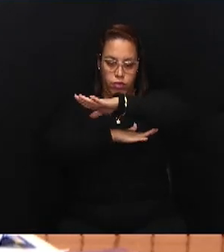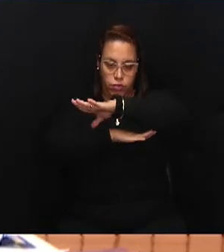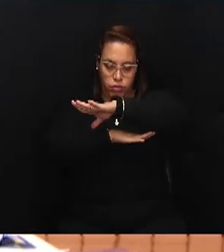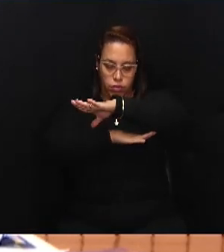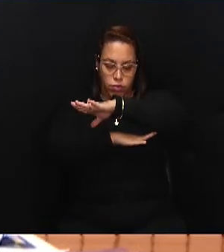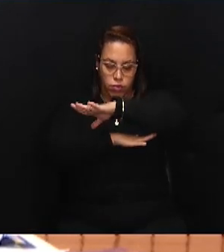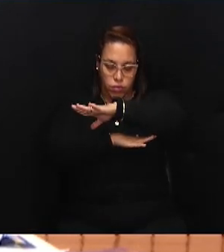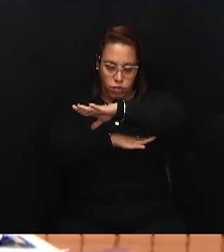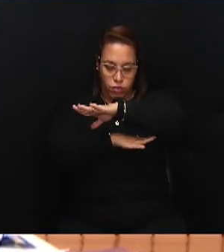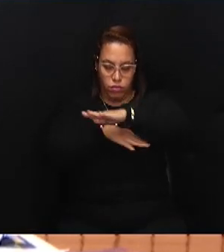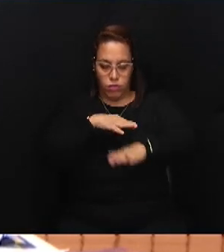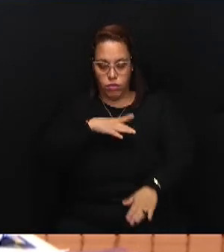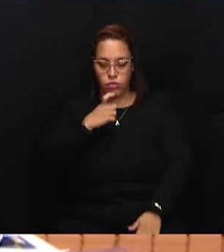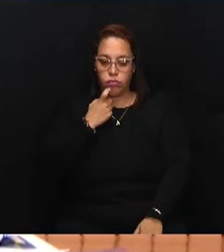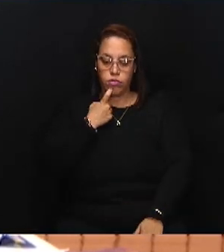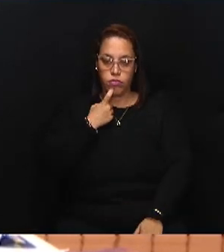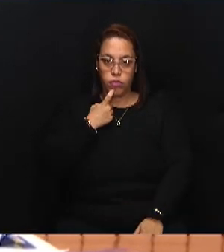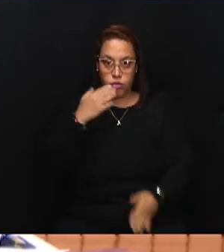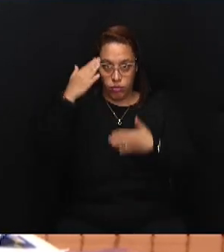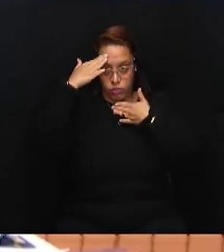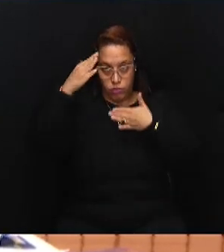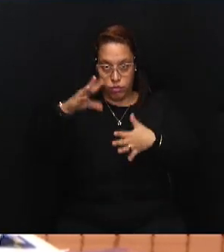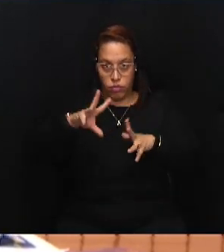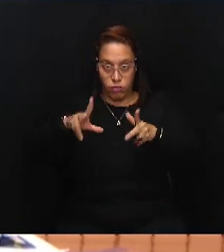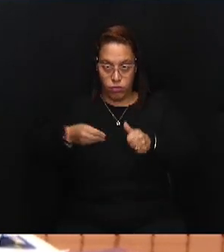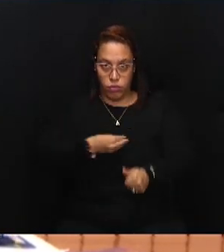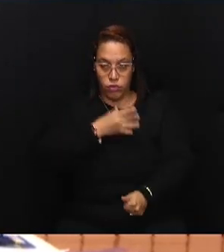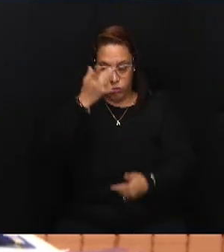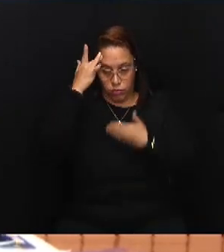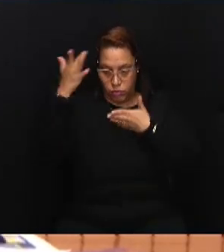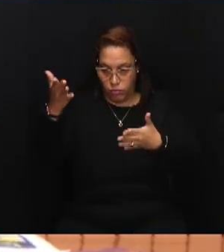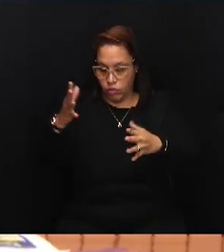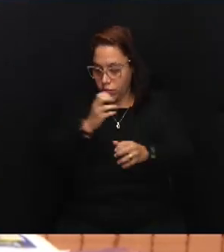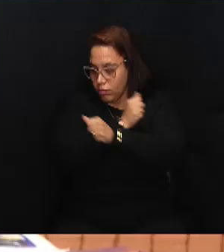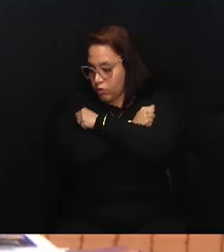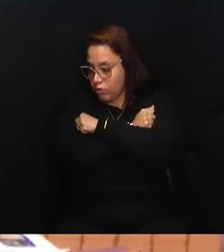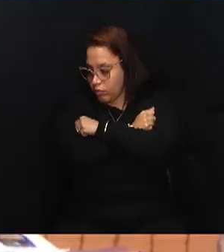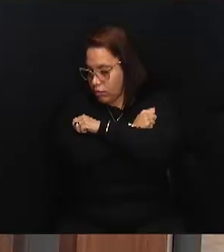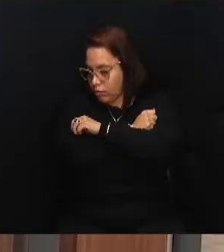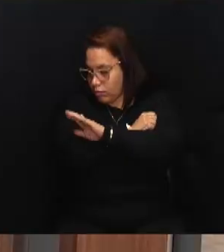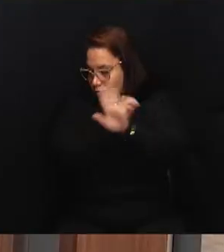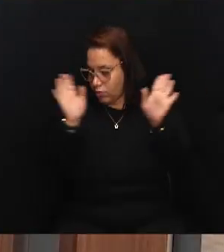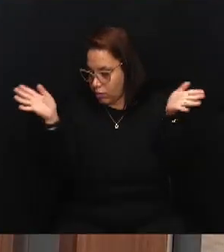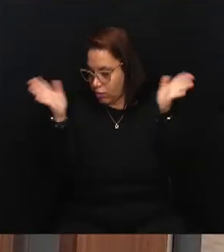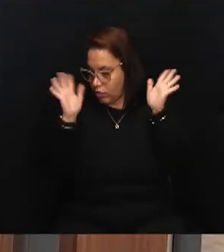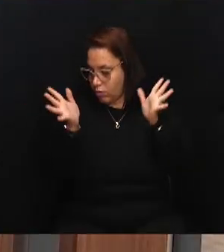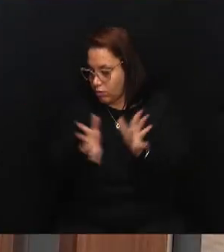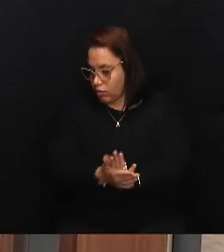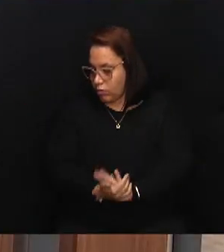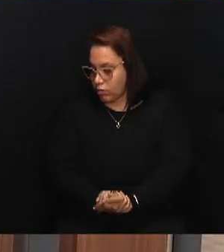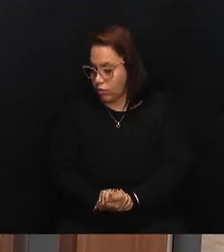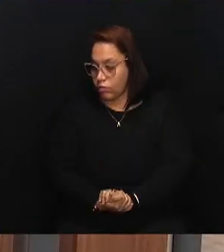da Câmara Municipal de Campinas. Eu agradeço a todos os envolvidos. Meu muito obrigado. Um abraço.